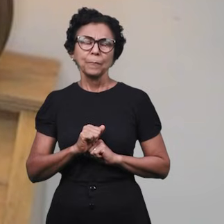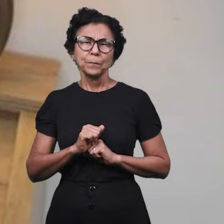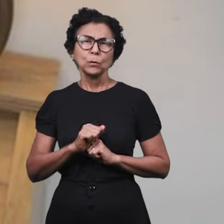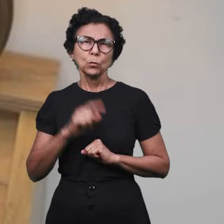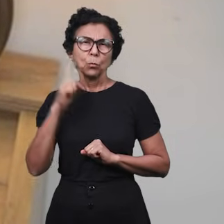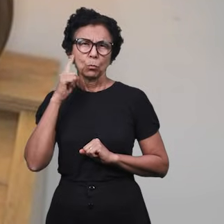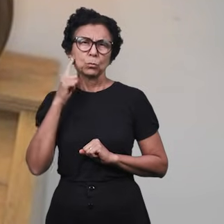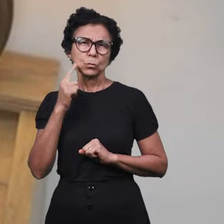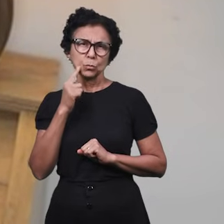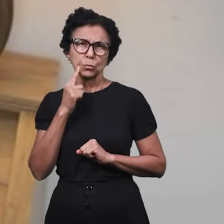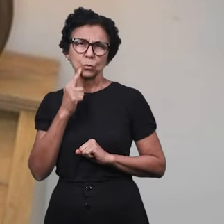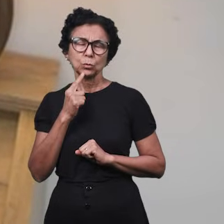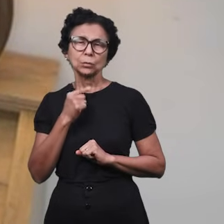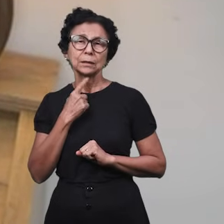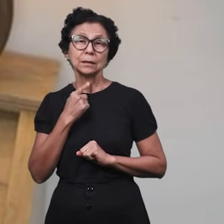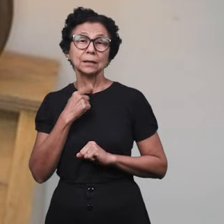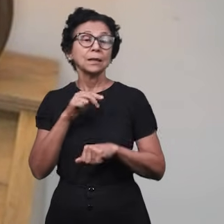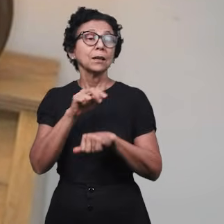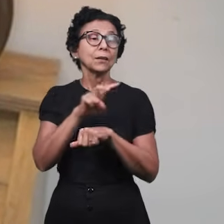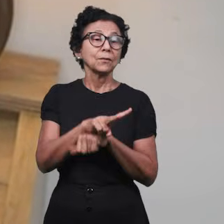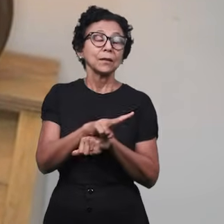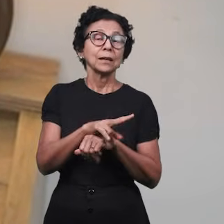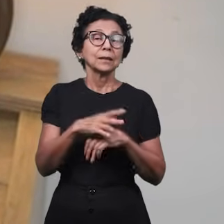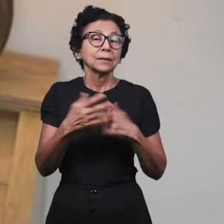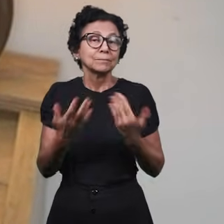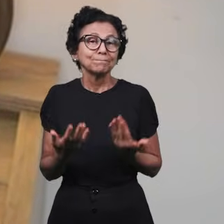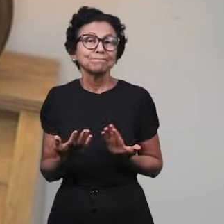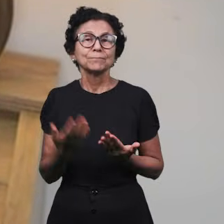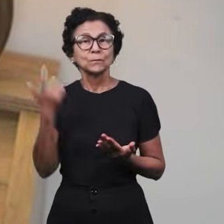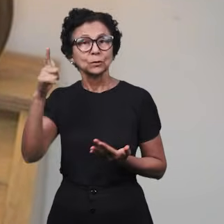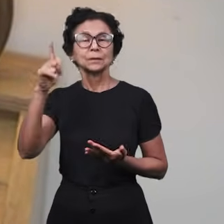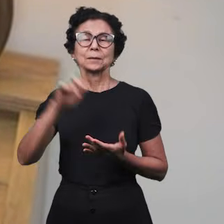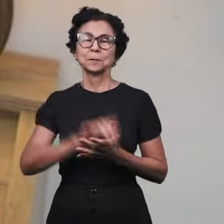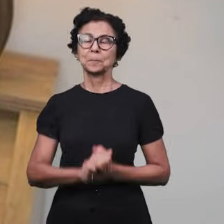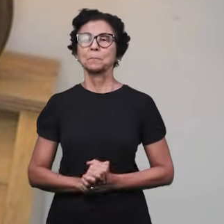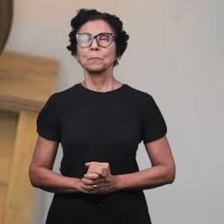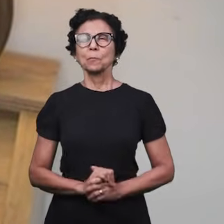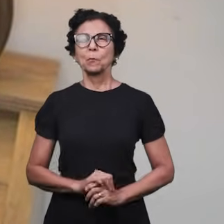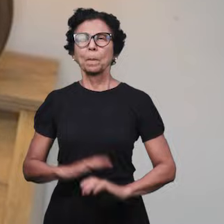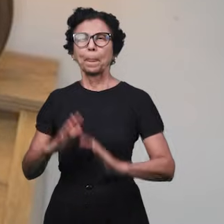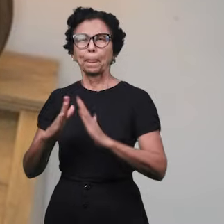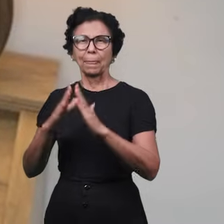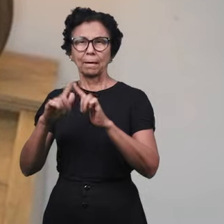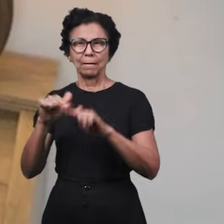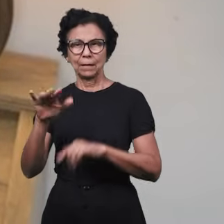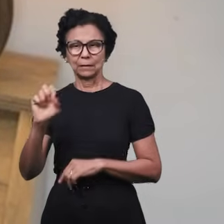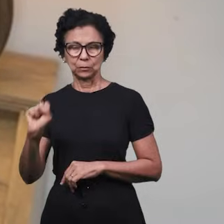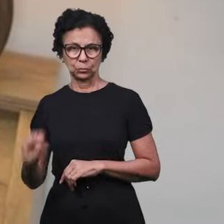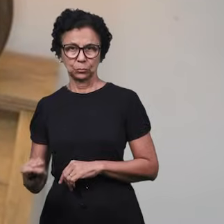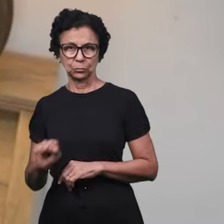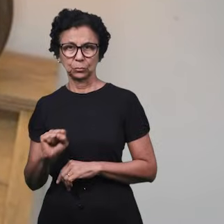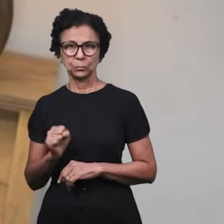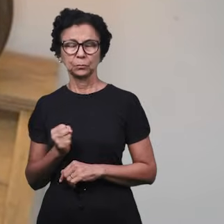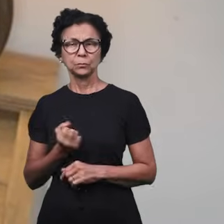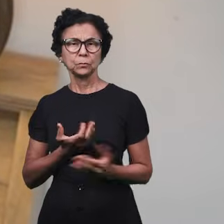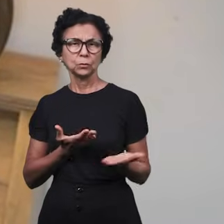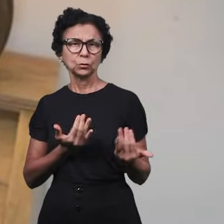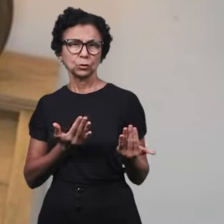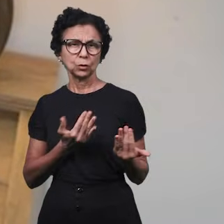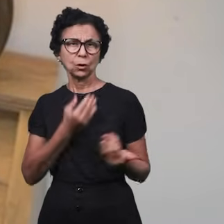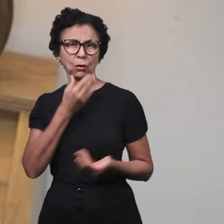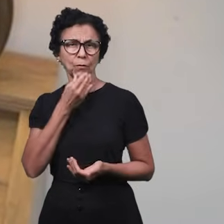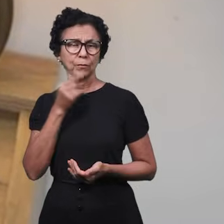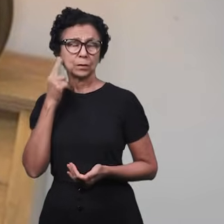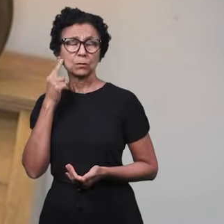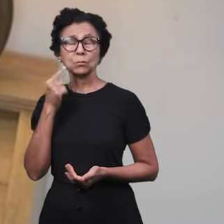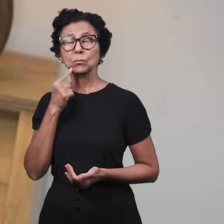não imaginavam. Nós temos um jovem surdo ali de uma das nossas igrejas também da área sul, que ele estava pedindo